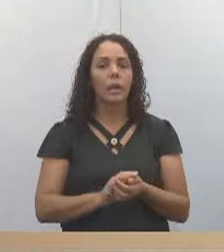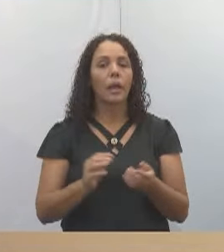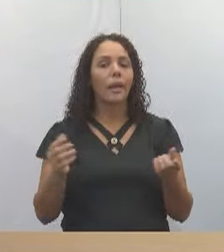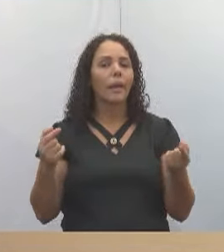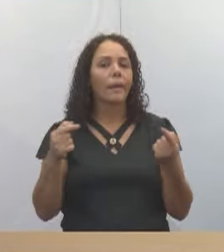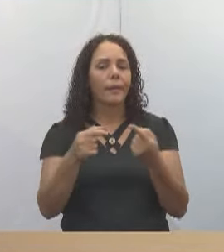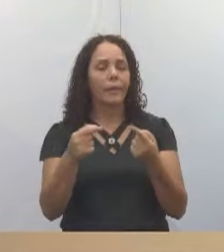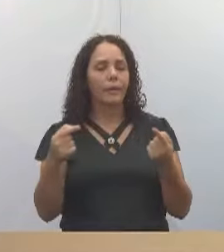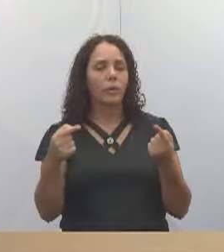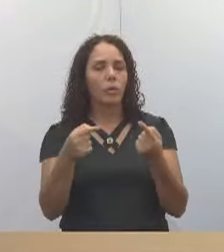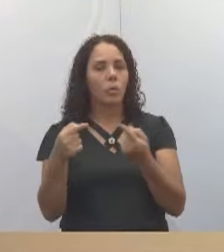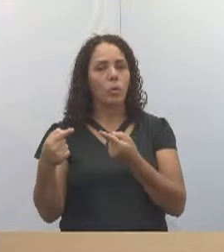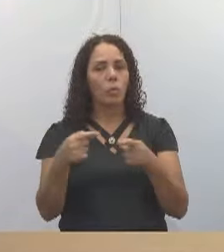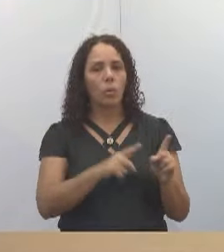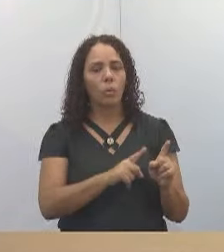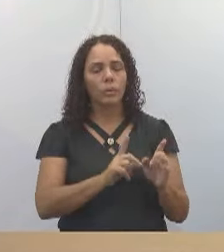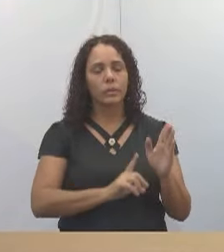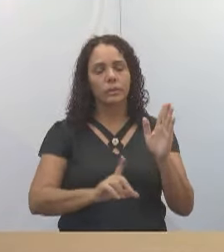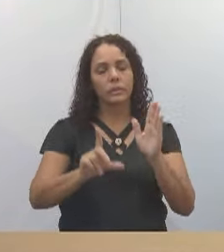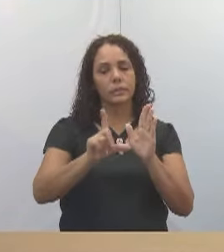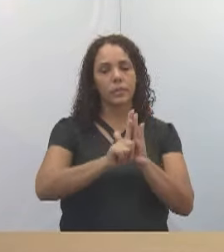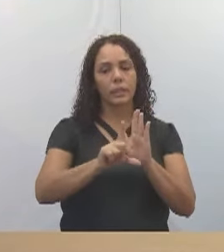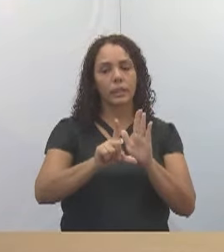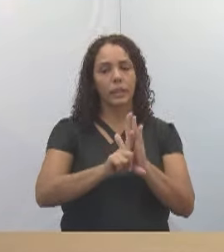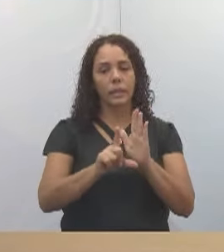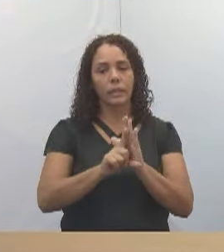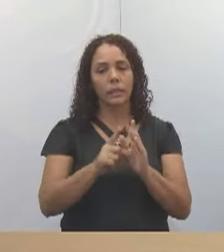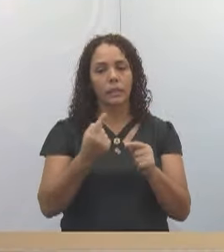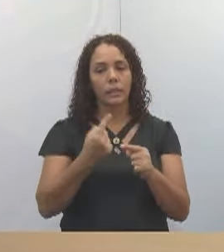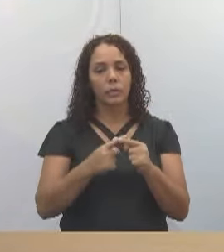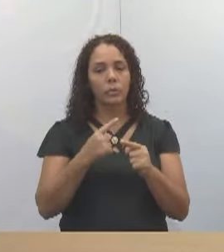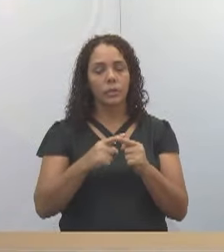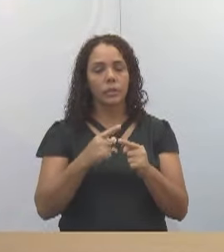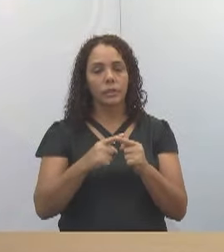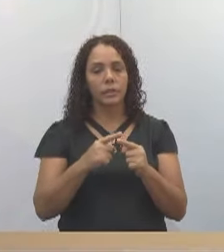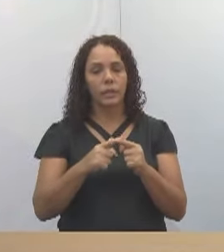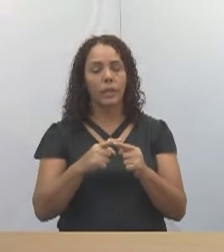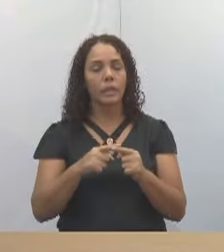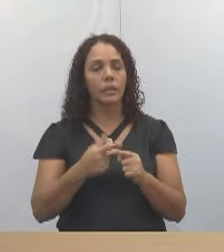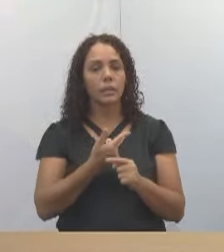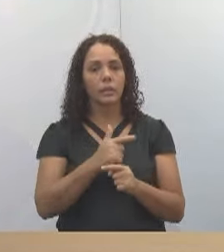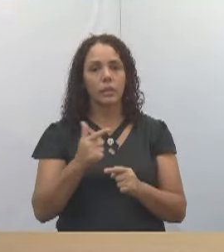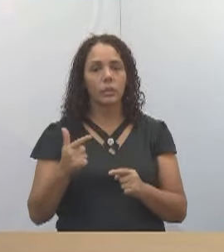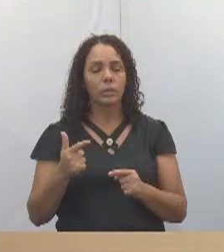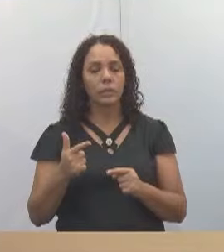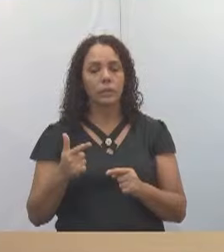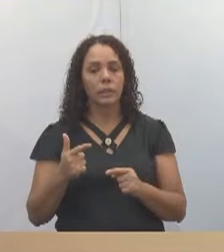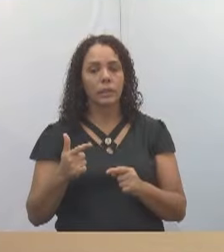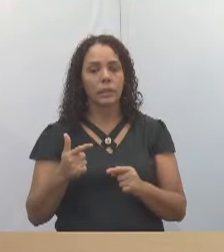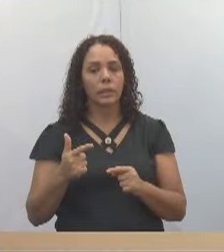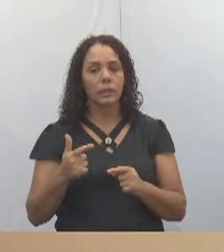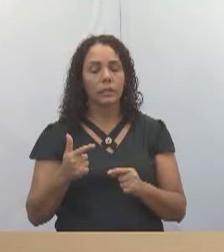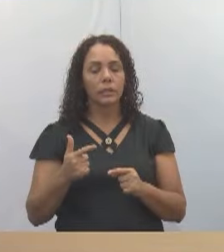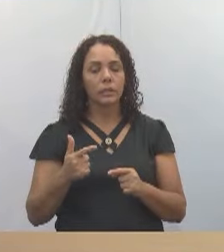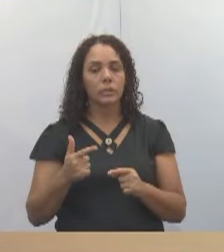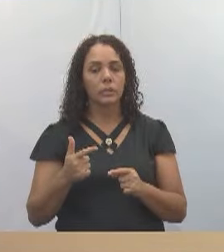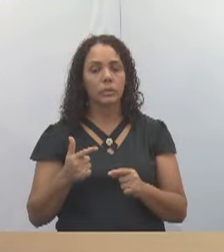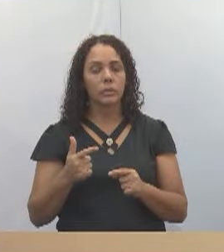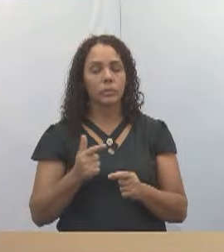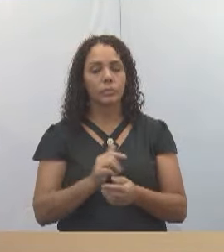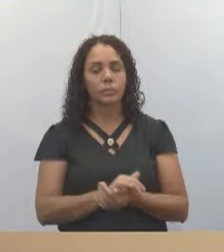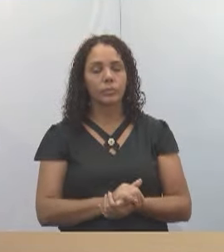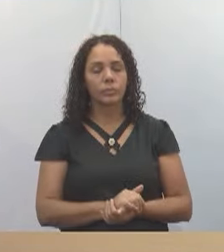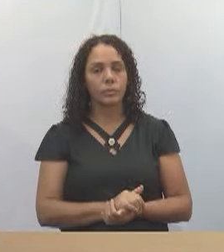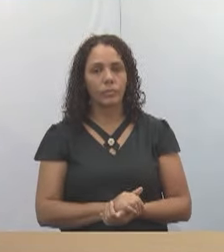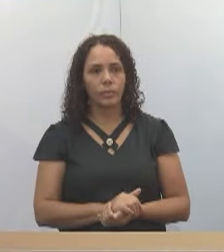e proporcionabilidade, não lhe dando qualquer fundamento para restrição ao direito da